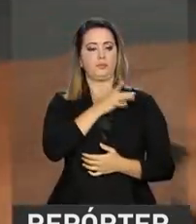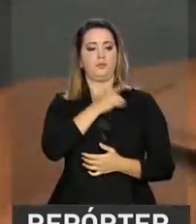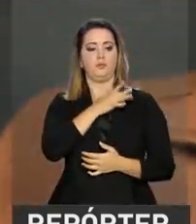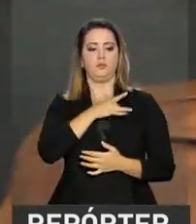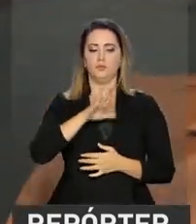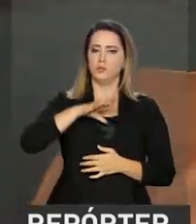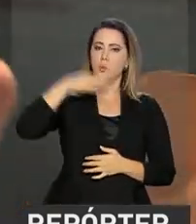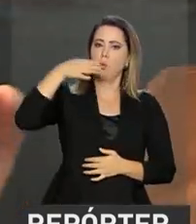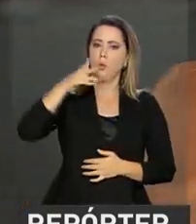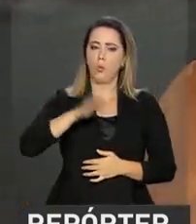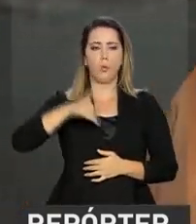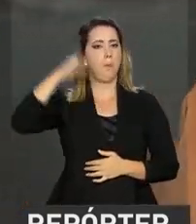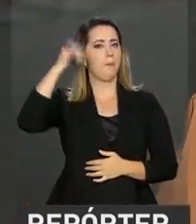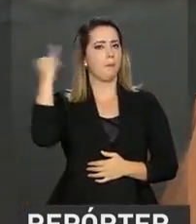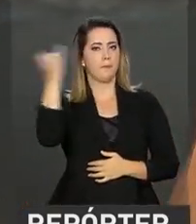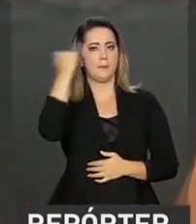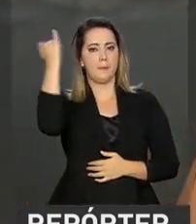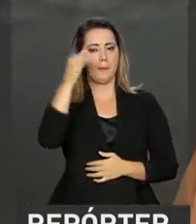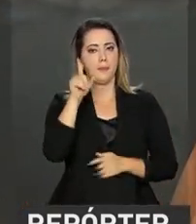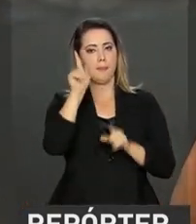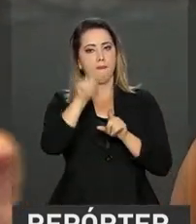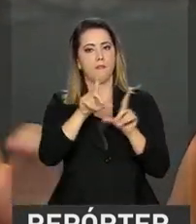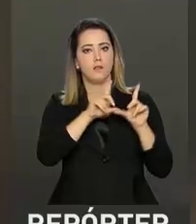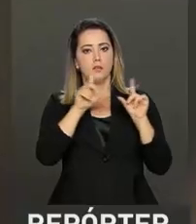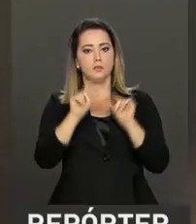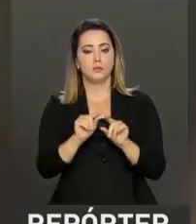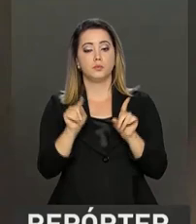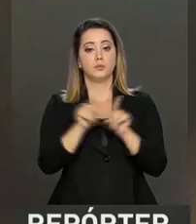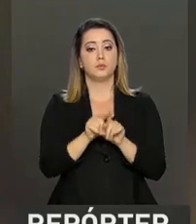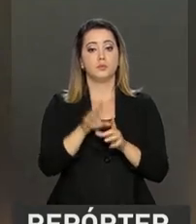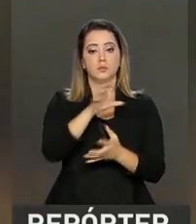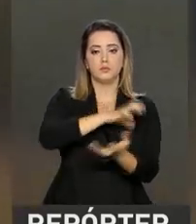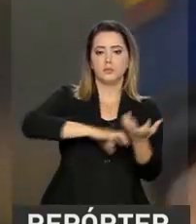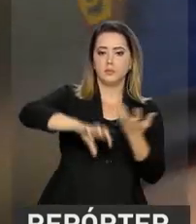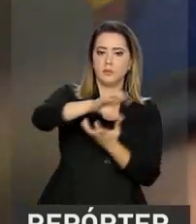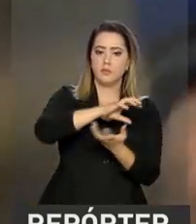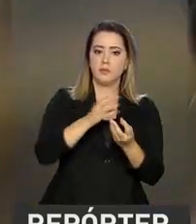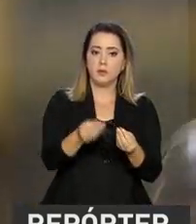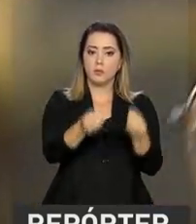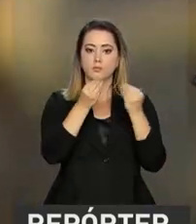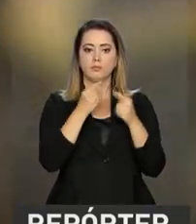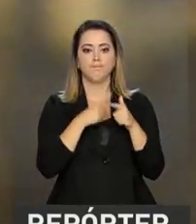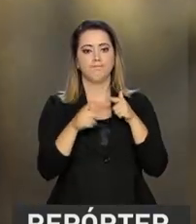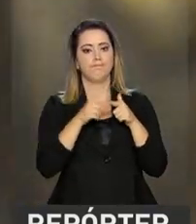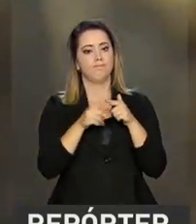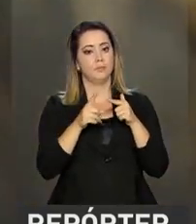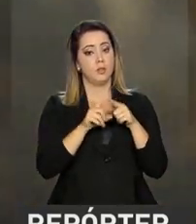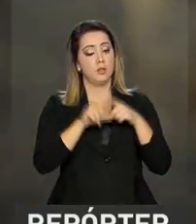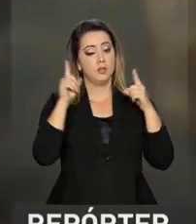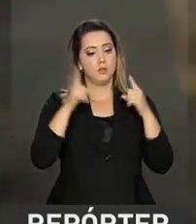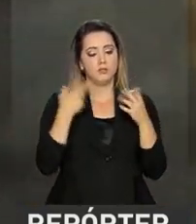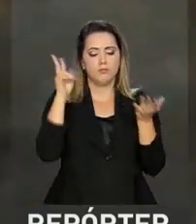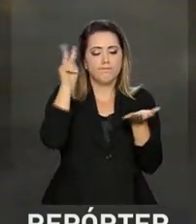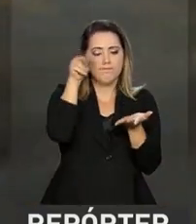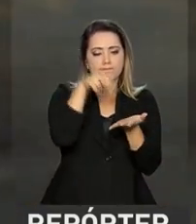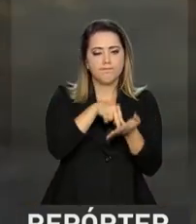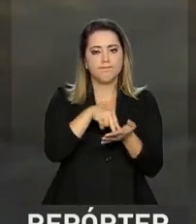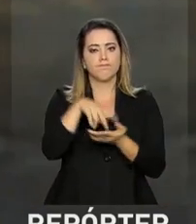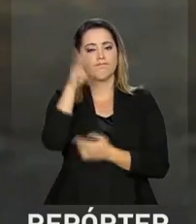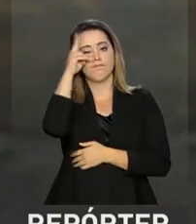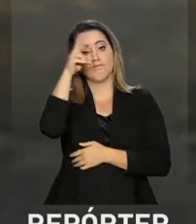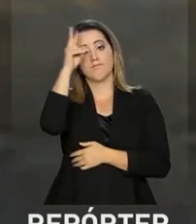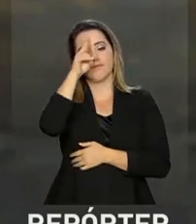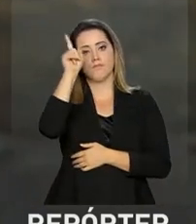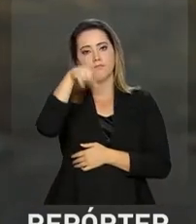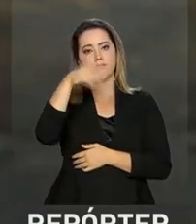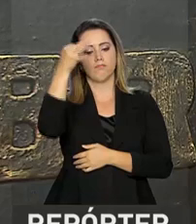a sua nação num momento histórico diminuísse a guerra trouxe algumas sequelas mas o que ficou de fato foi a certeza